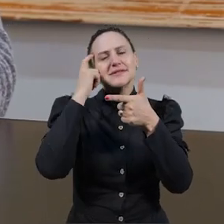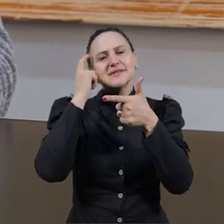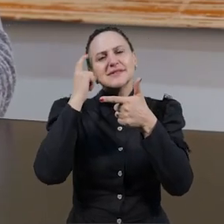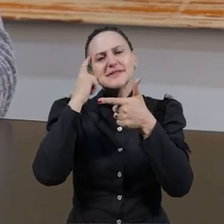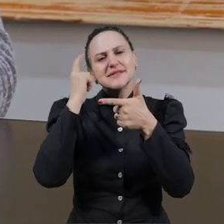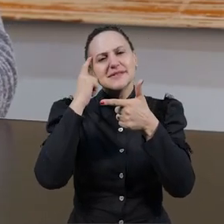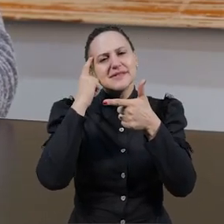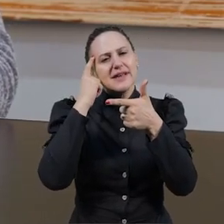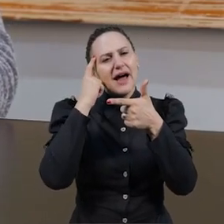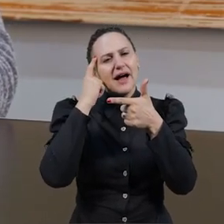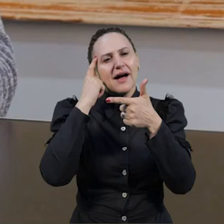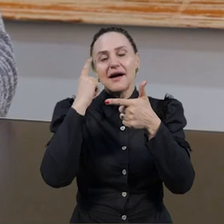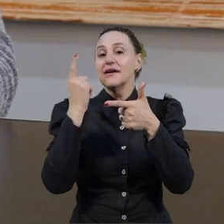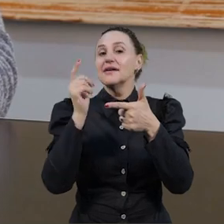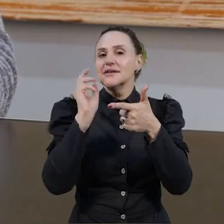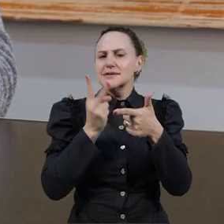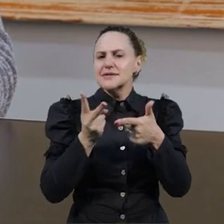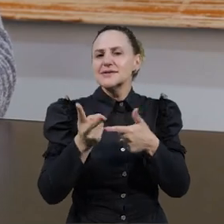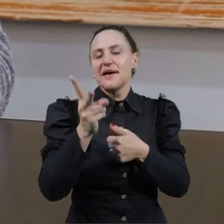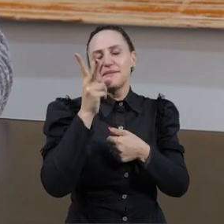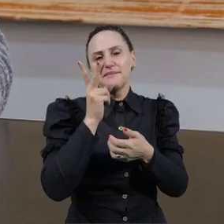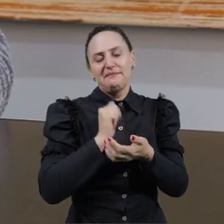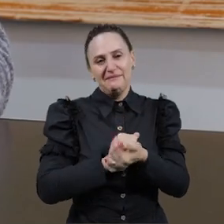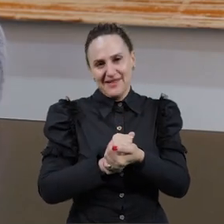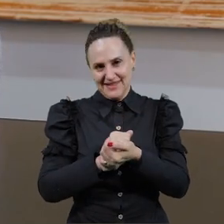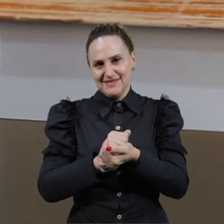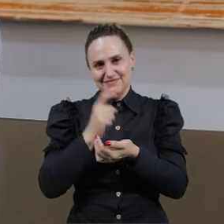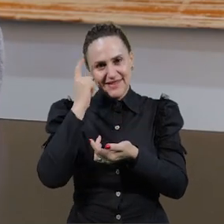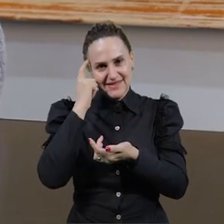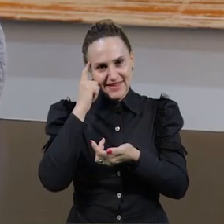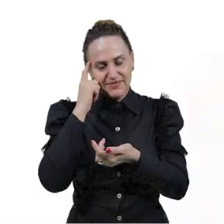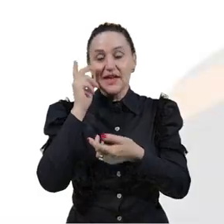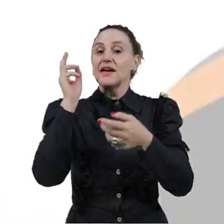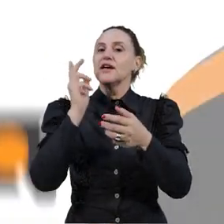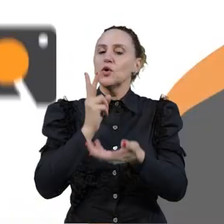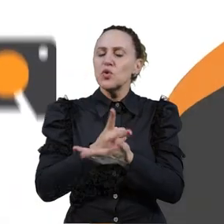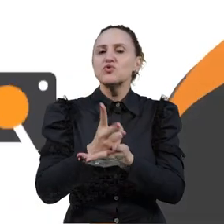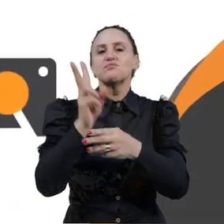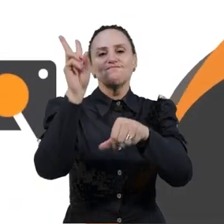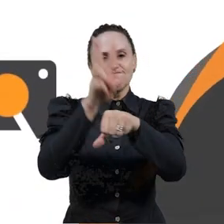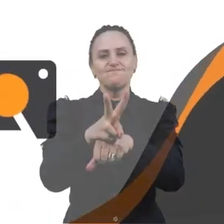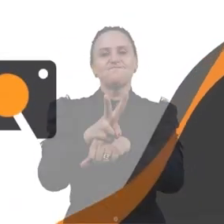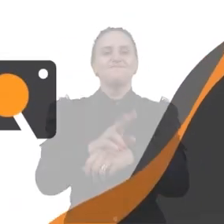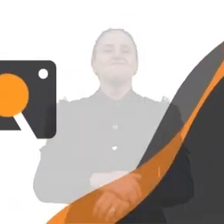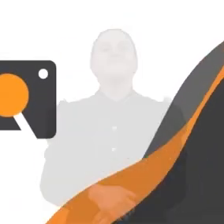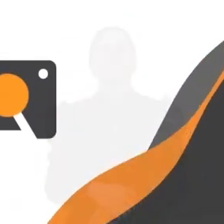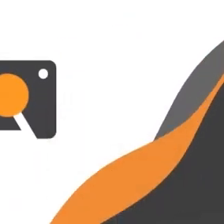professores, problematizarmos sempre e continuem se cuidando.